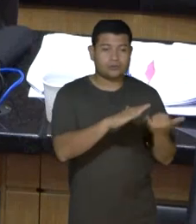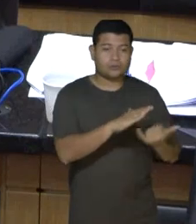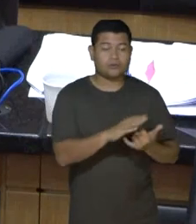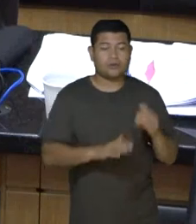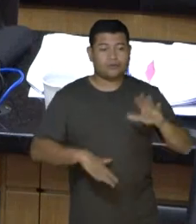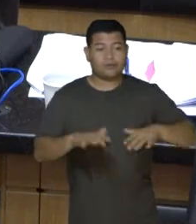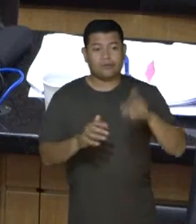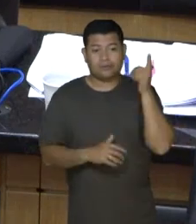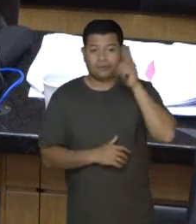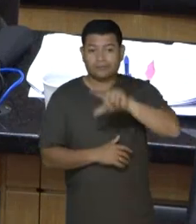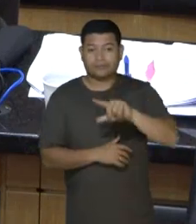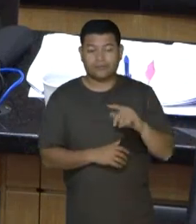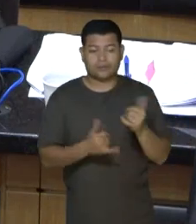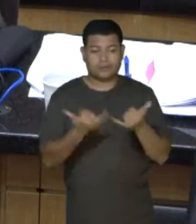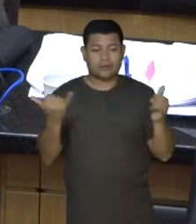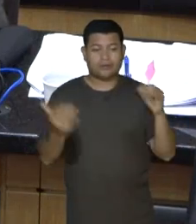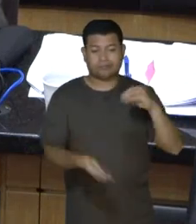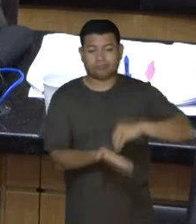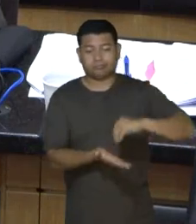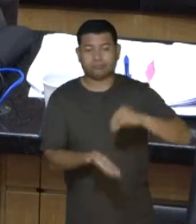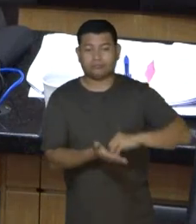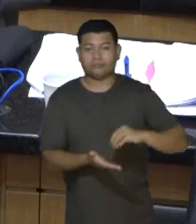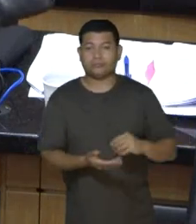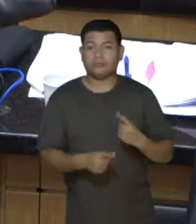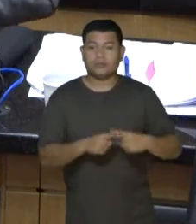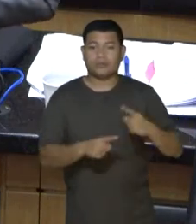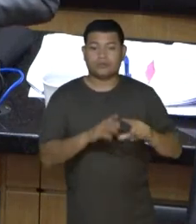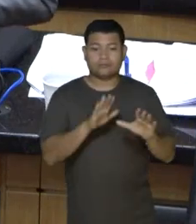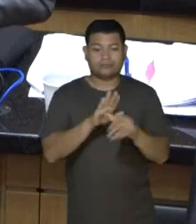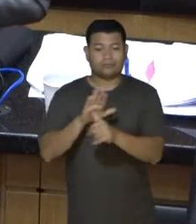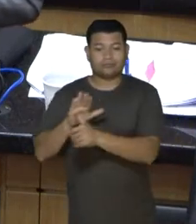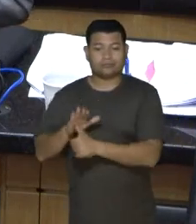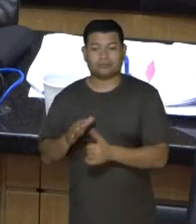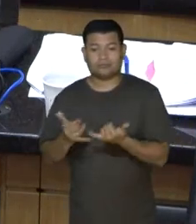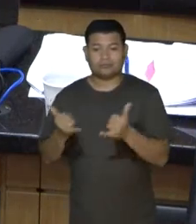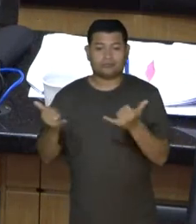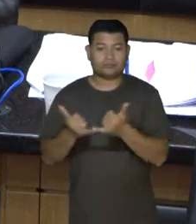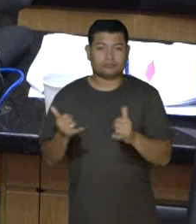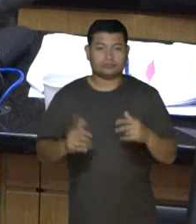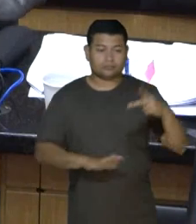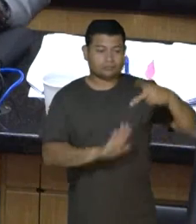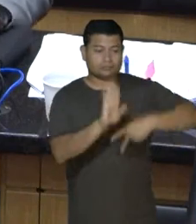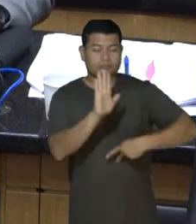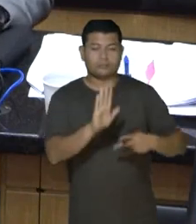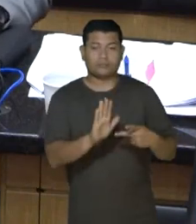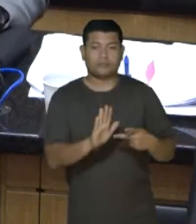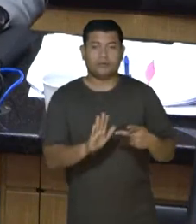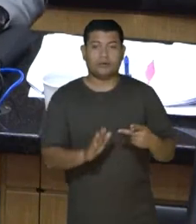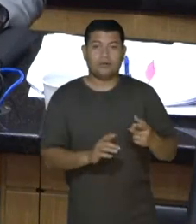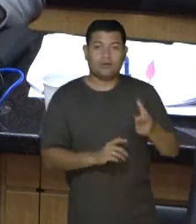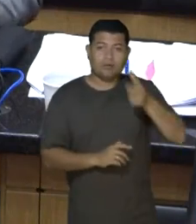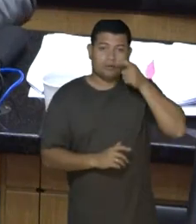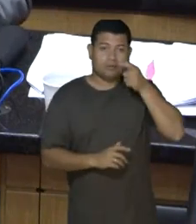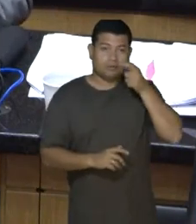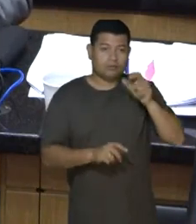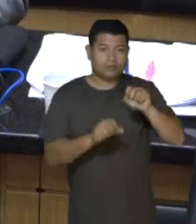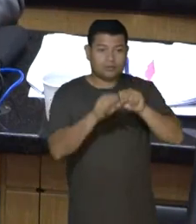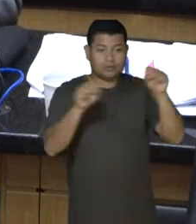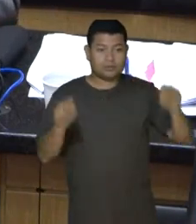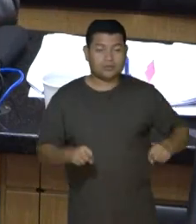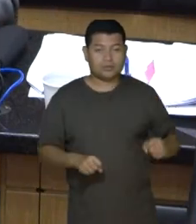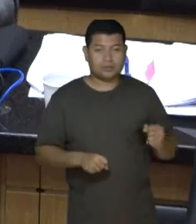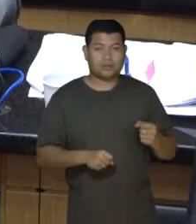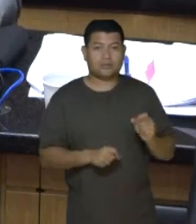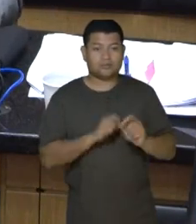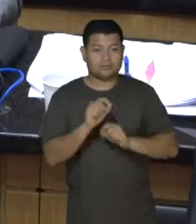energia fruto desses furtos. O projeto, ele prevê um acompanhamento do sistema de comercialização de